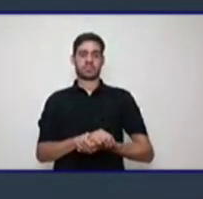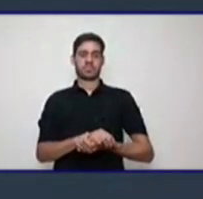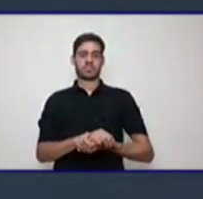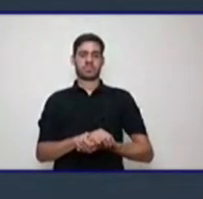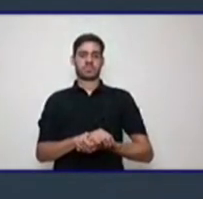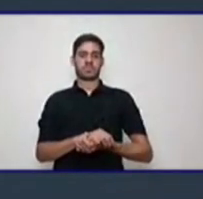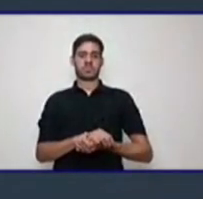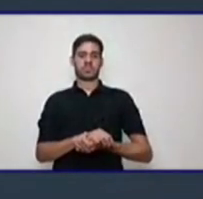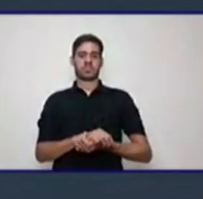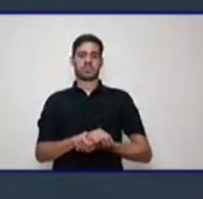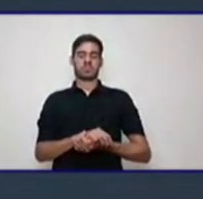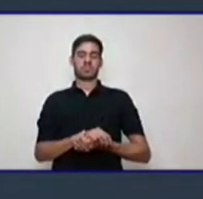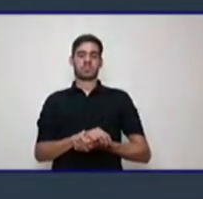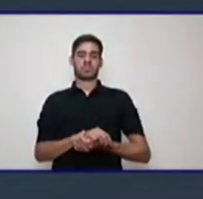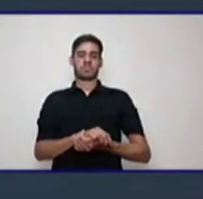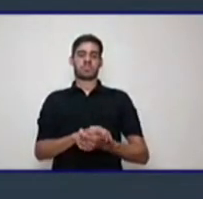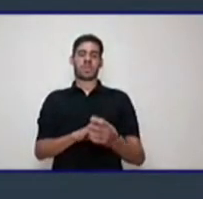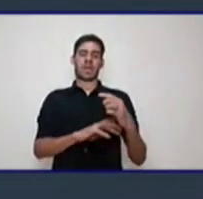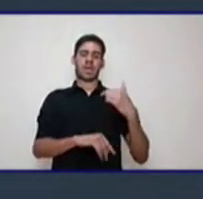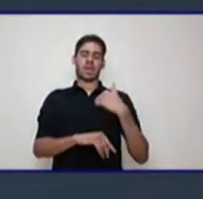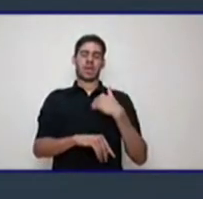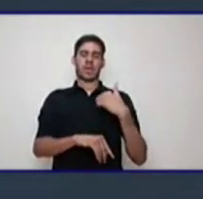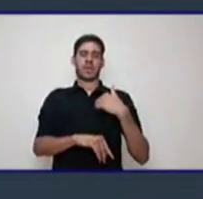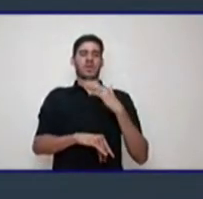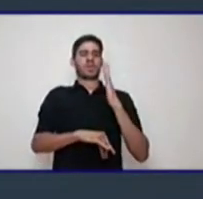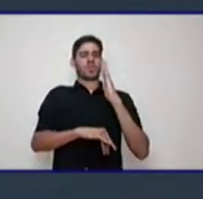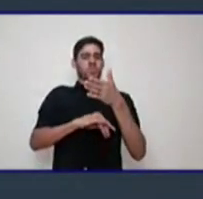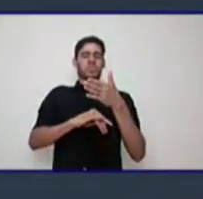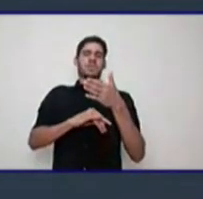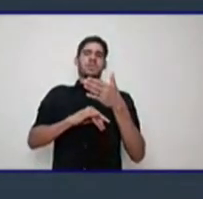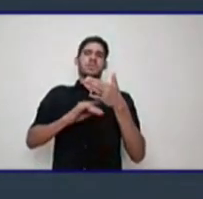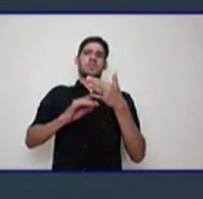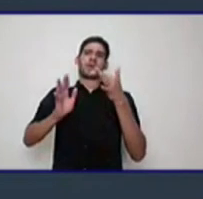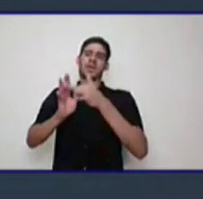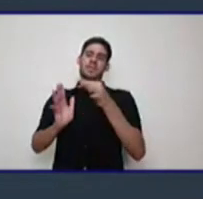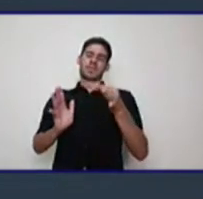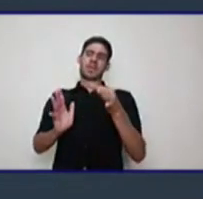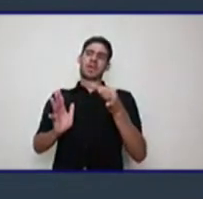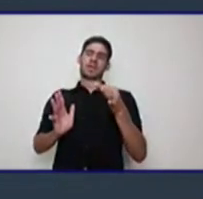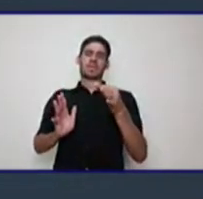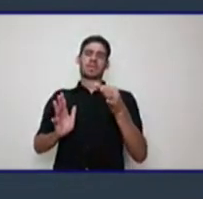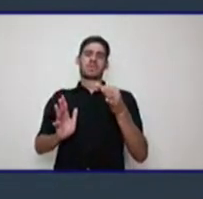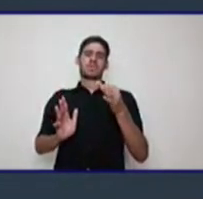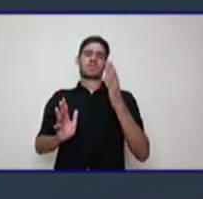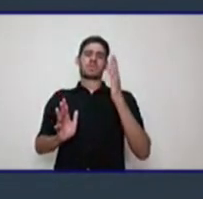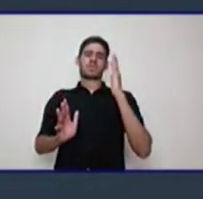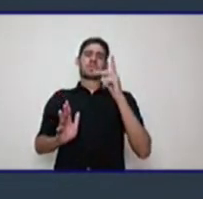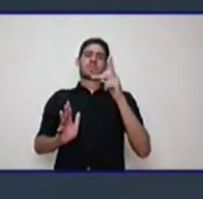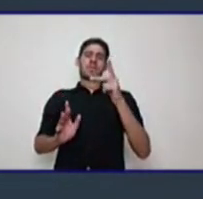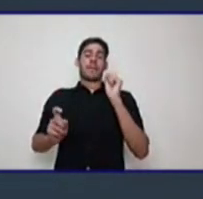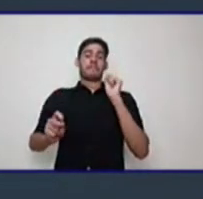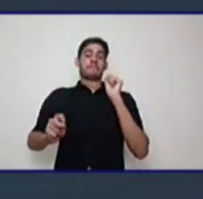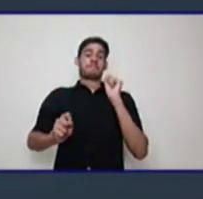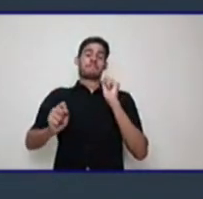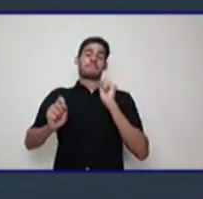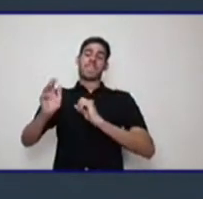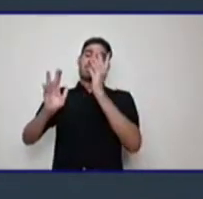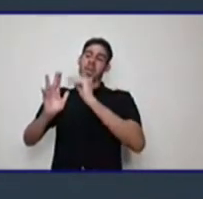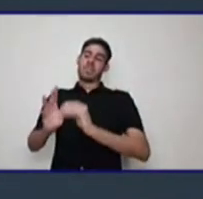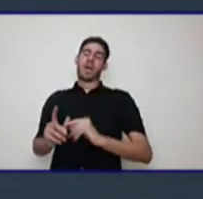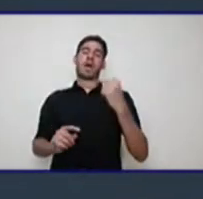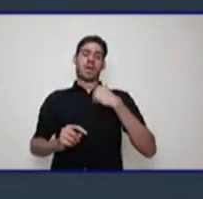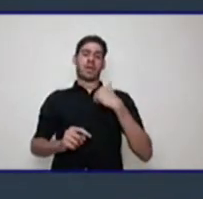Eu vim... Já tinha destaque, na hora que houve destaque, na hora que Vossa Excelência pautou, eu tinha